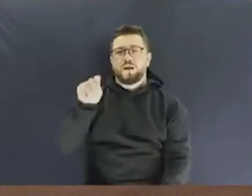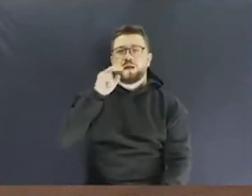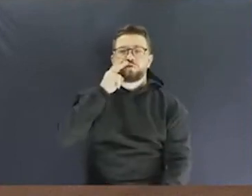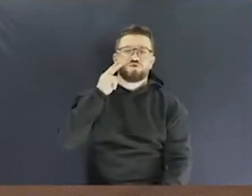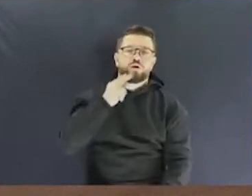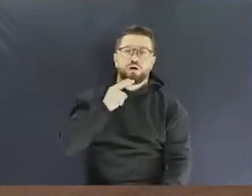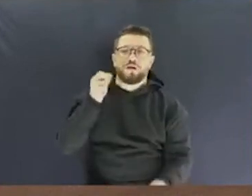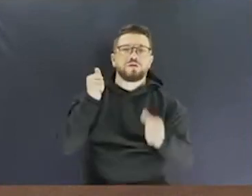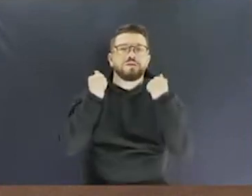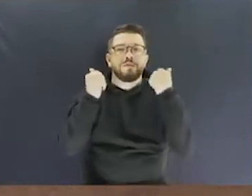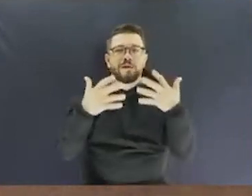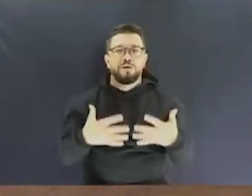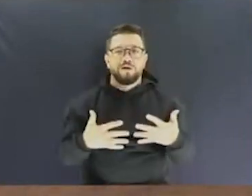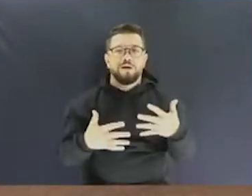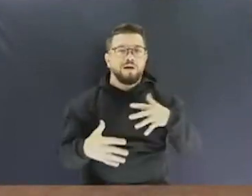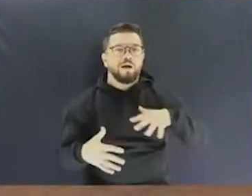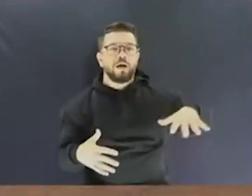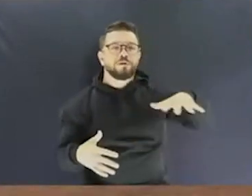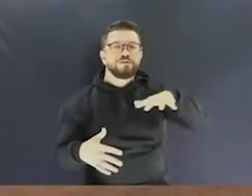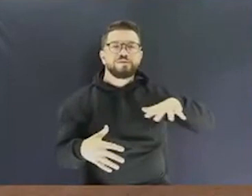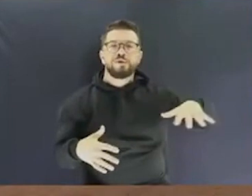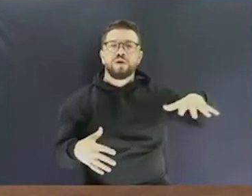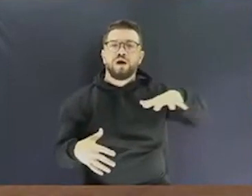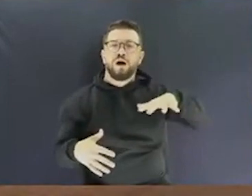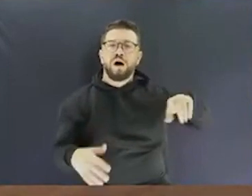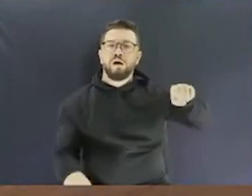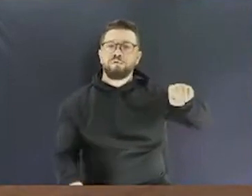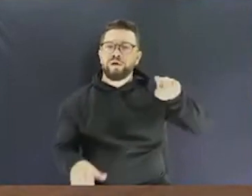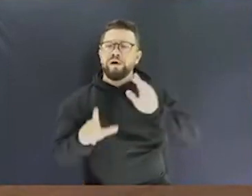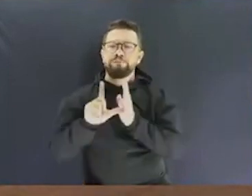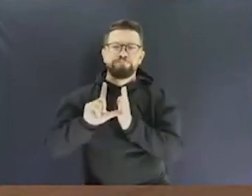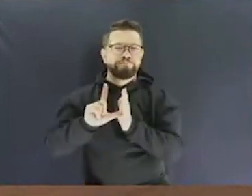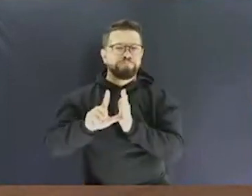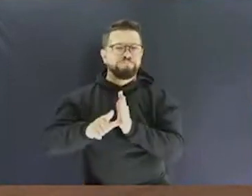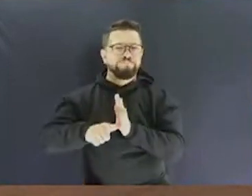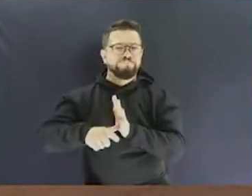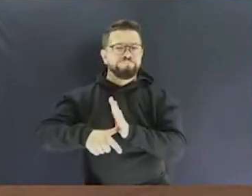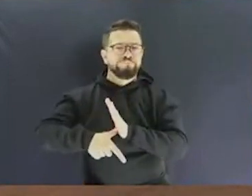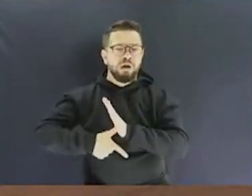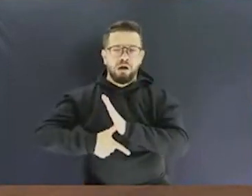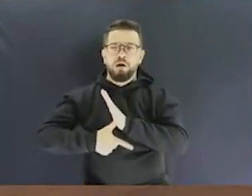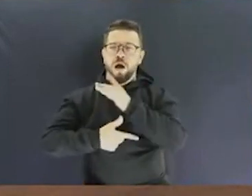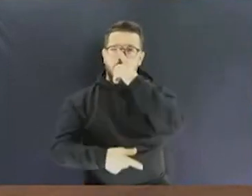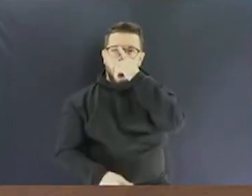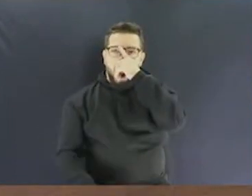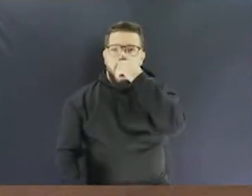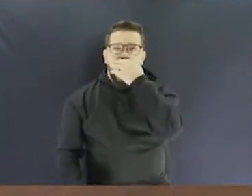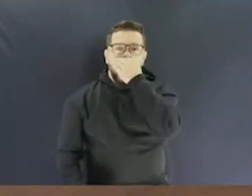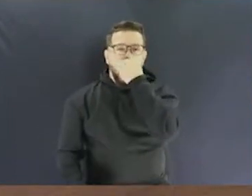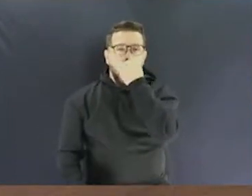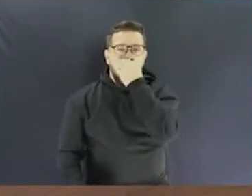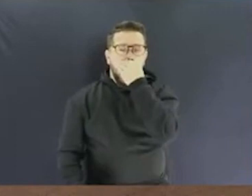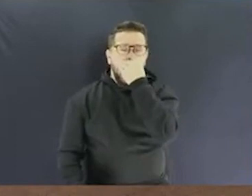que estão ali com um atraso muito grande mesmo, né? E aí, então, eu gostaria de entender se qual é,